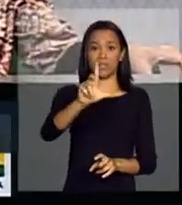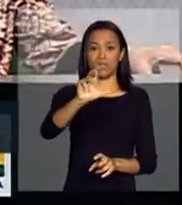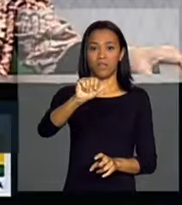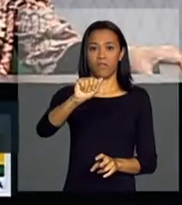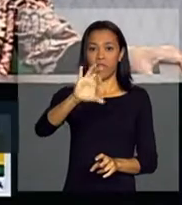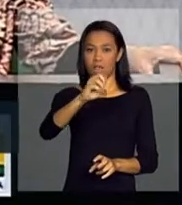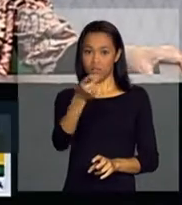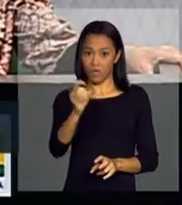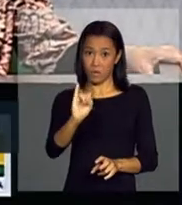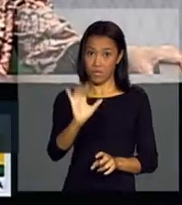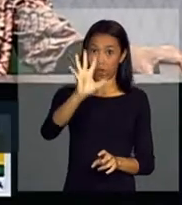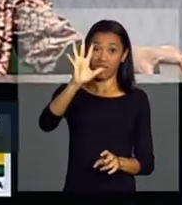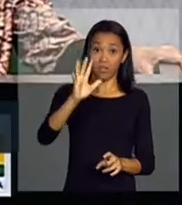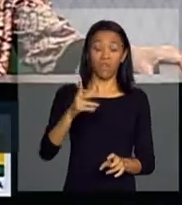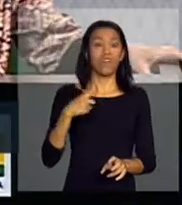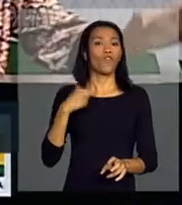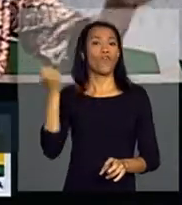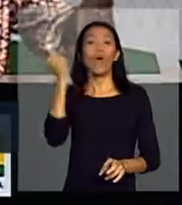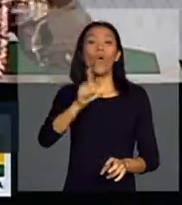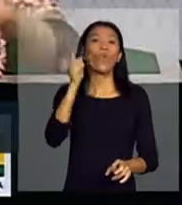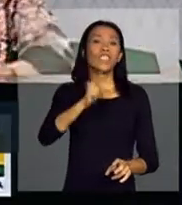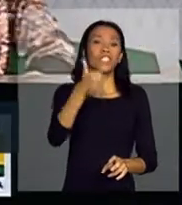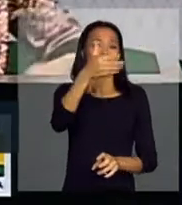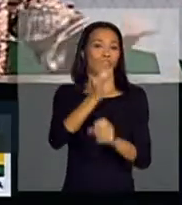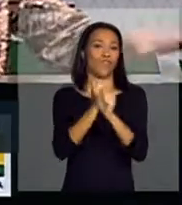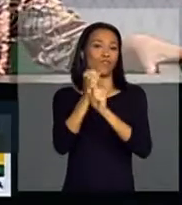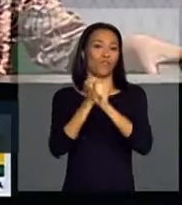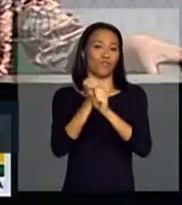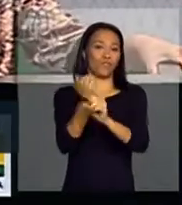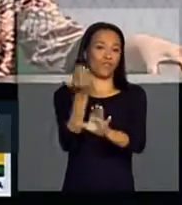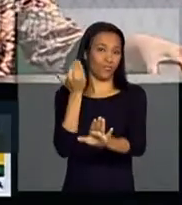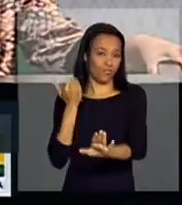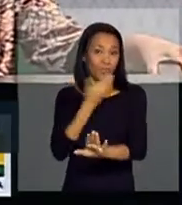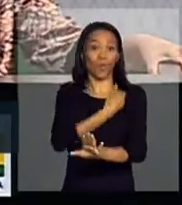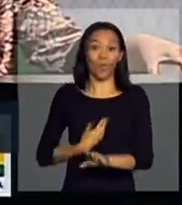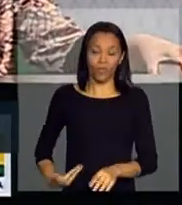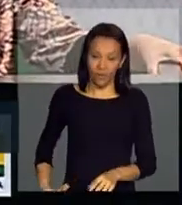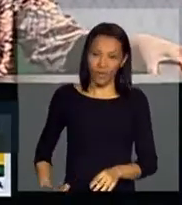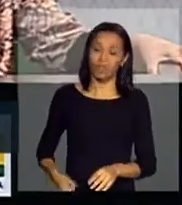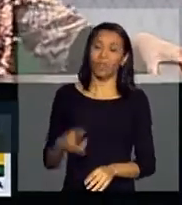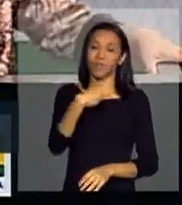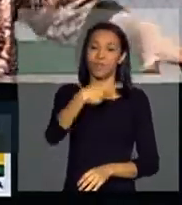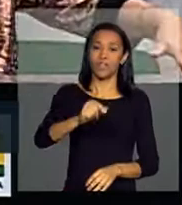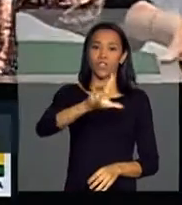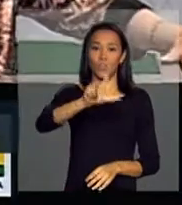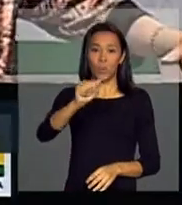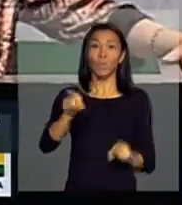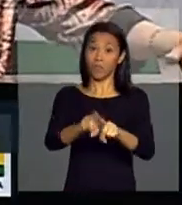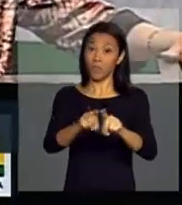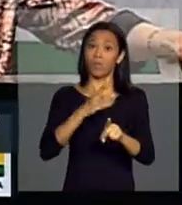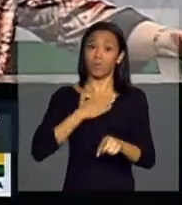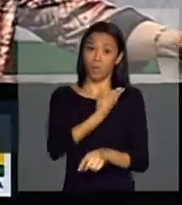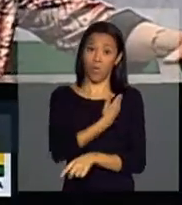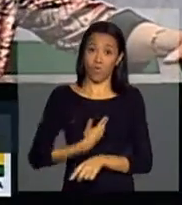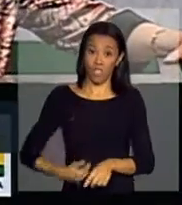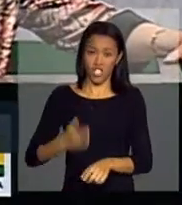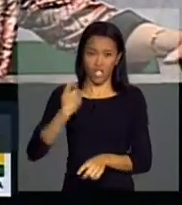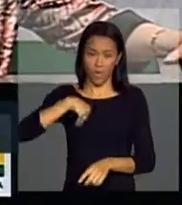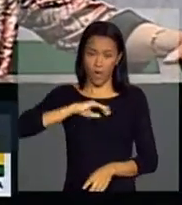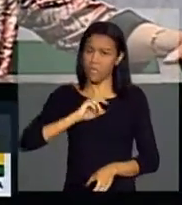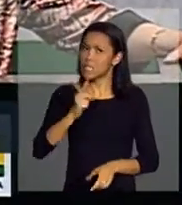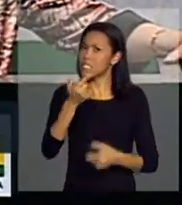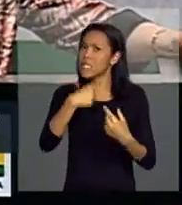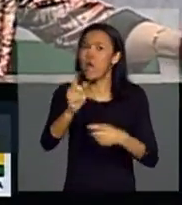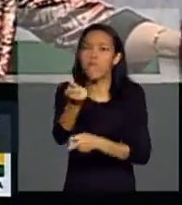uma conquista desses 10 últimos anos do governo do presidente Lula e do meu governo que nós não negociaremos